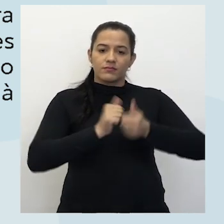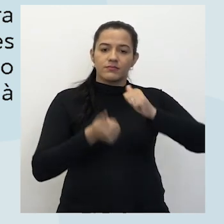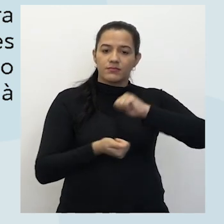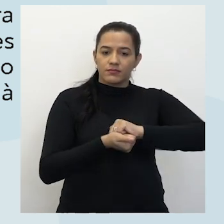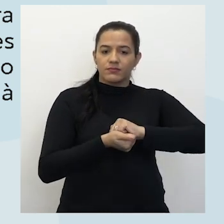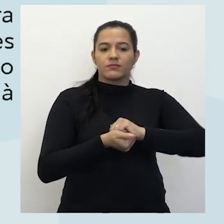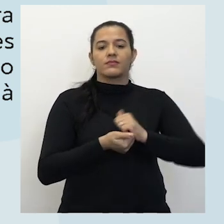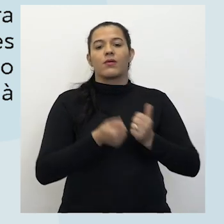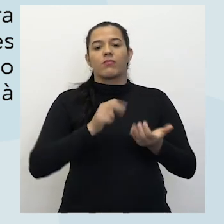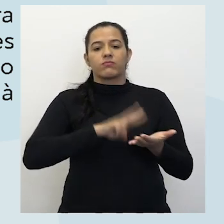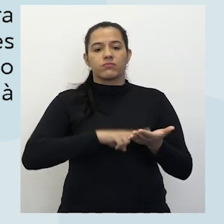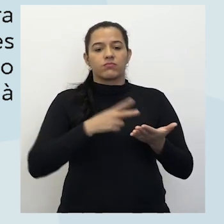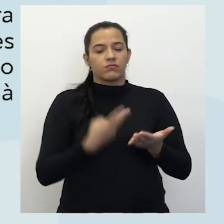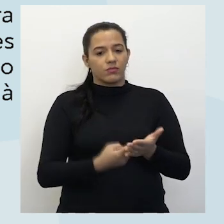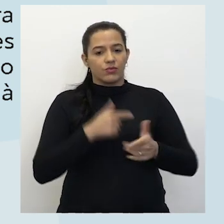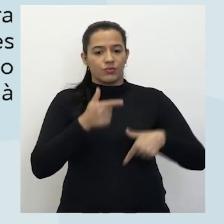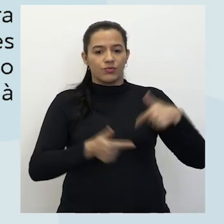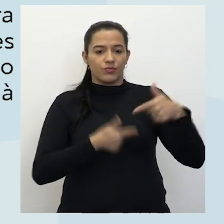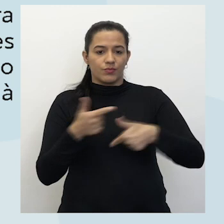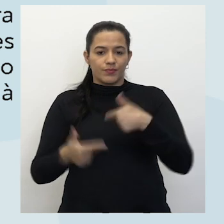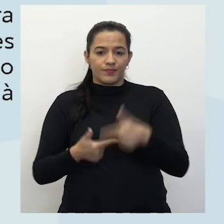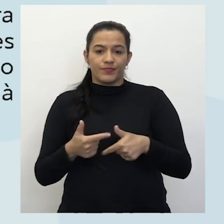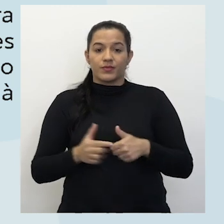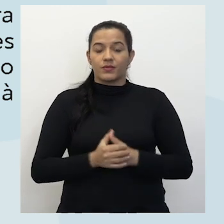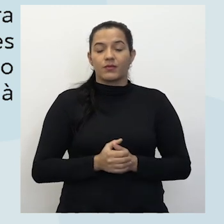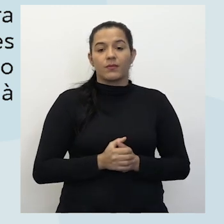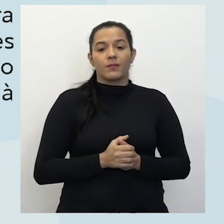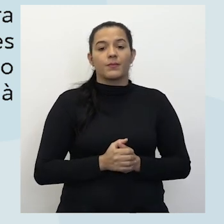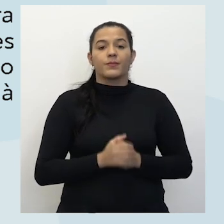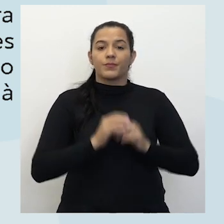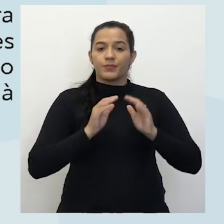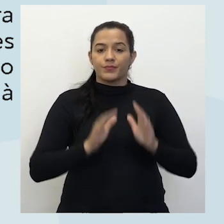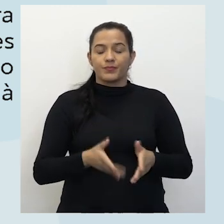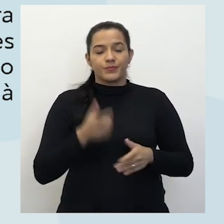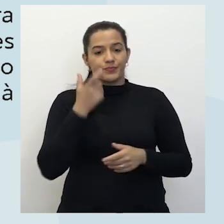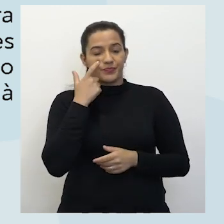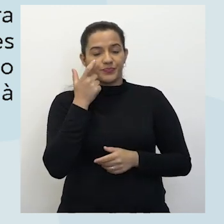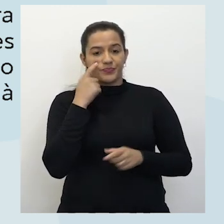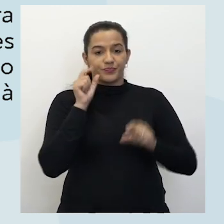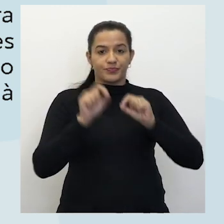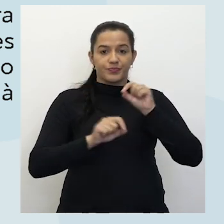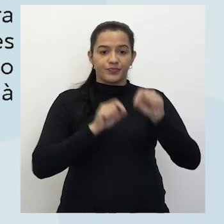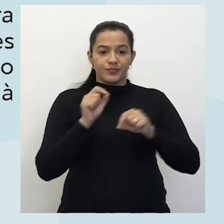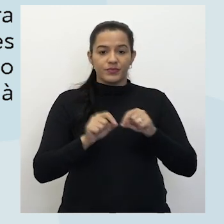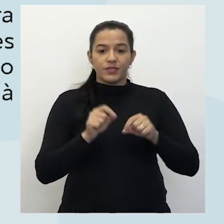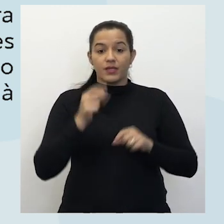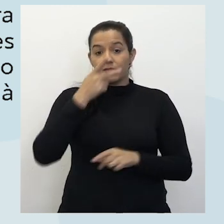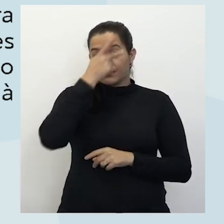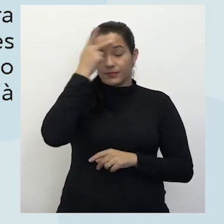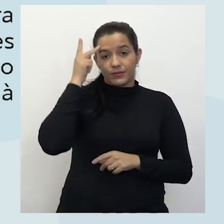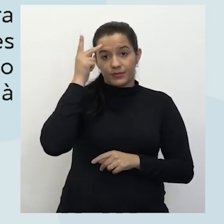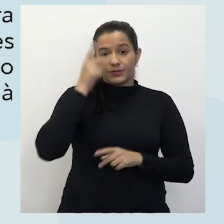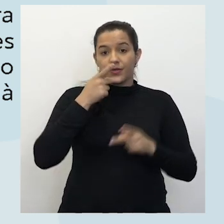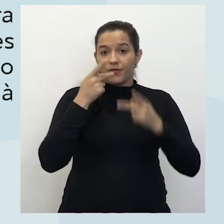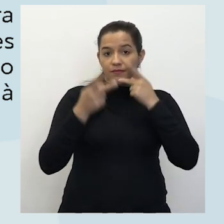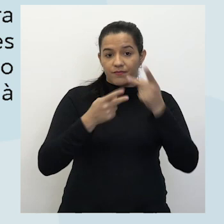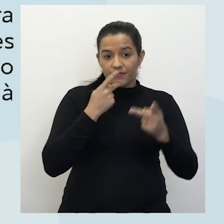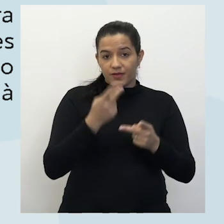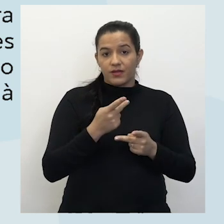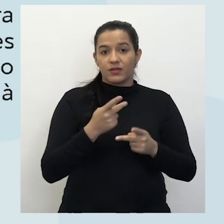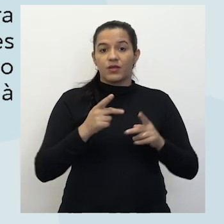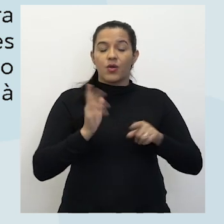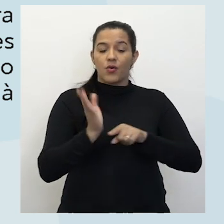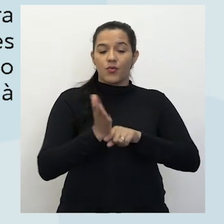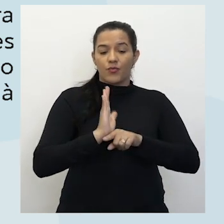o objetivo do trabalho. Já ouvimos alguém dizer, não é? O que as pessoas falam, Mauro? Ah, eu prefiro... O filme